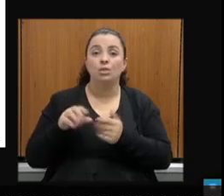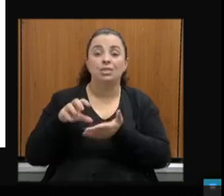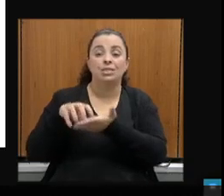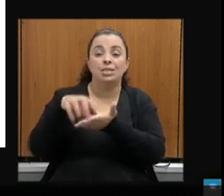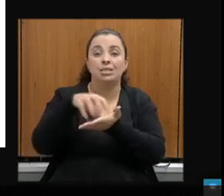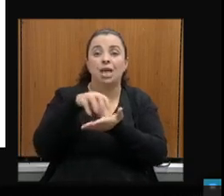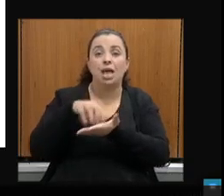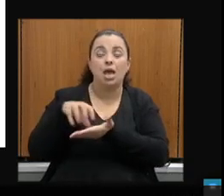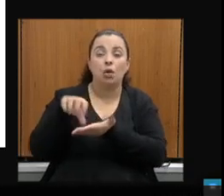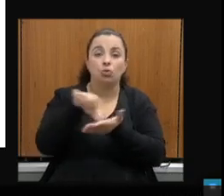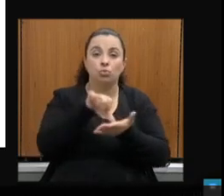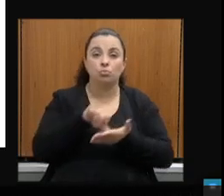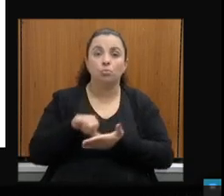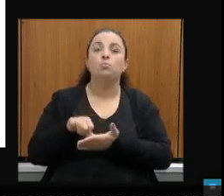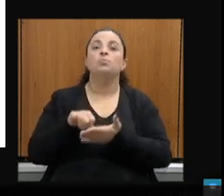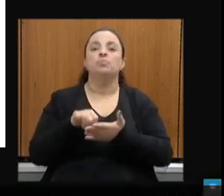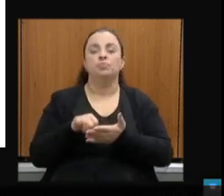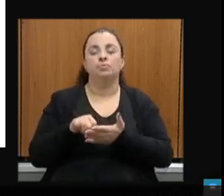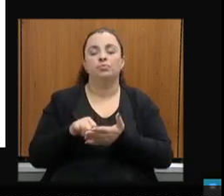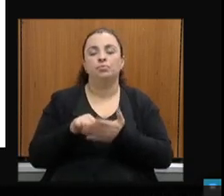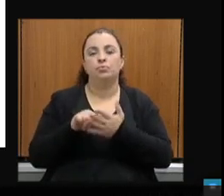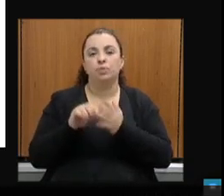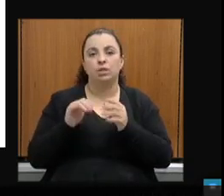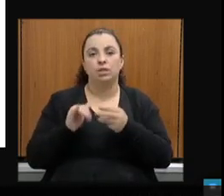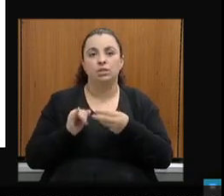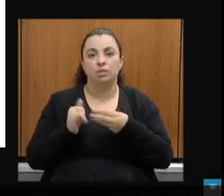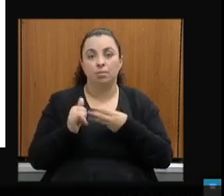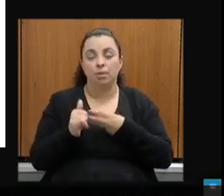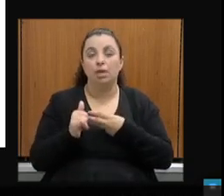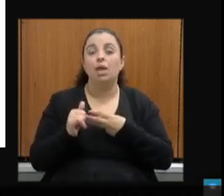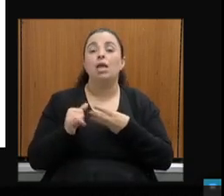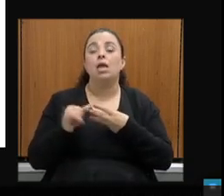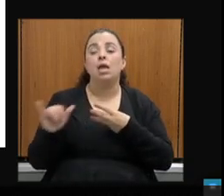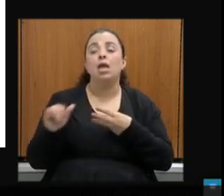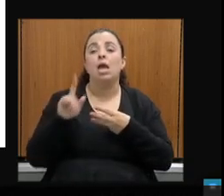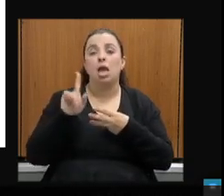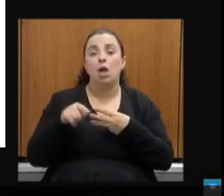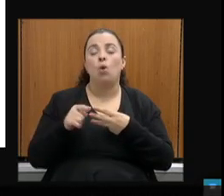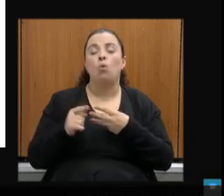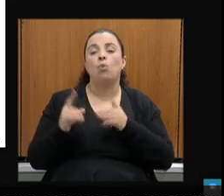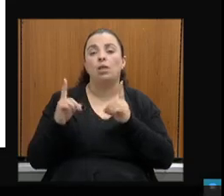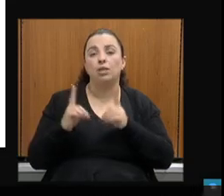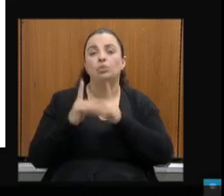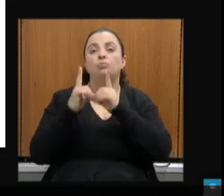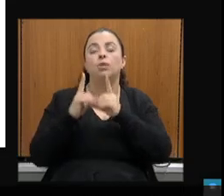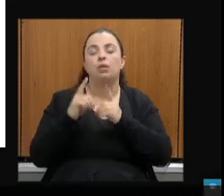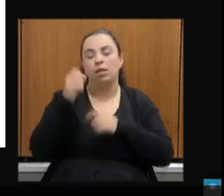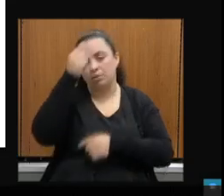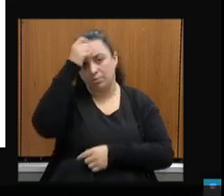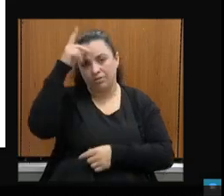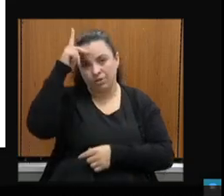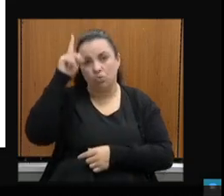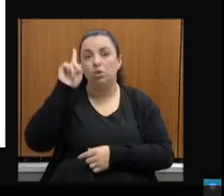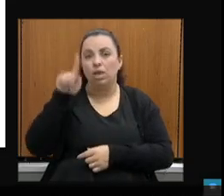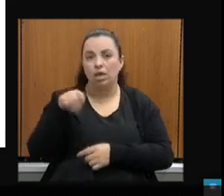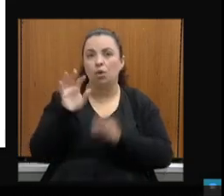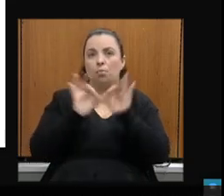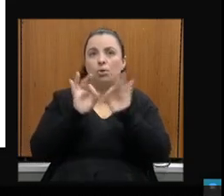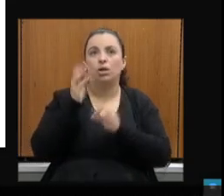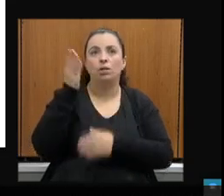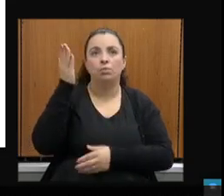atendimento diferenciado para as prefeituras esse problema chama é aproximação nós podemos